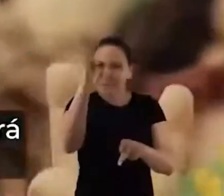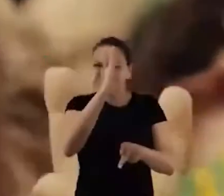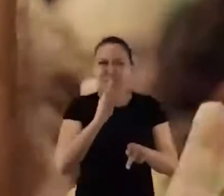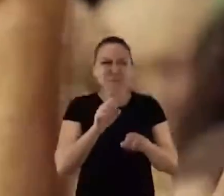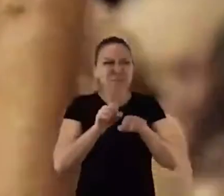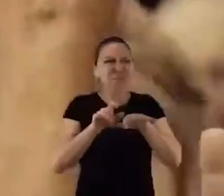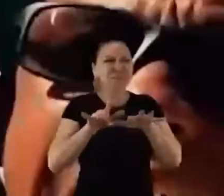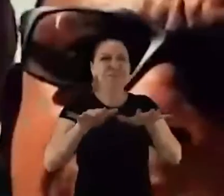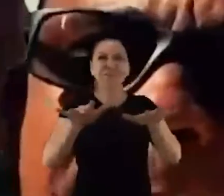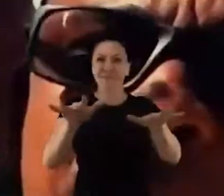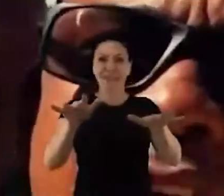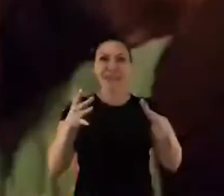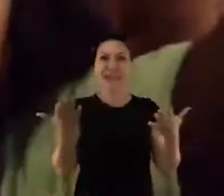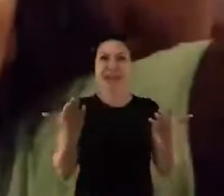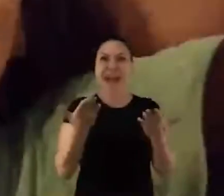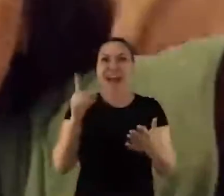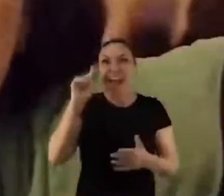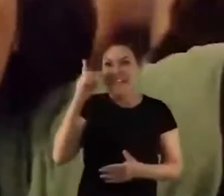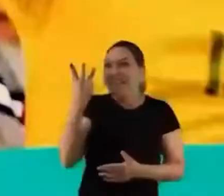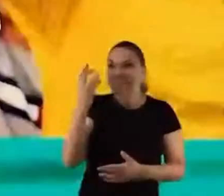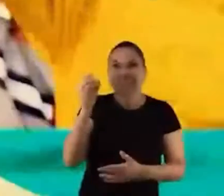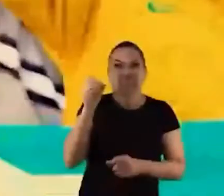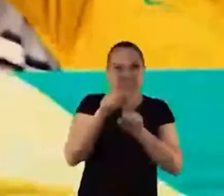Viva o Brasil!